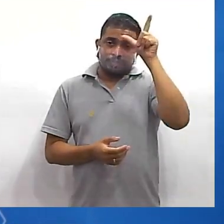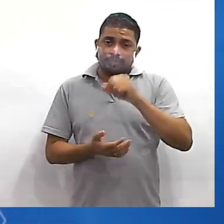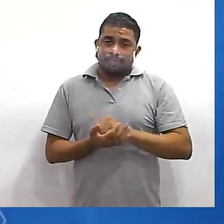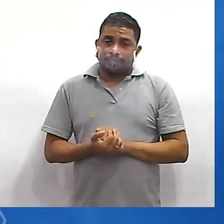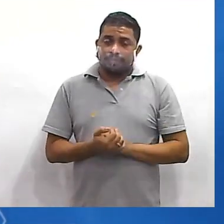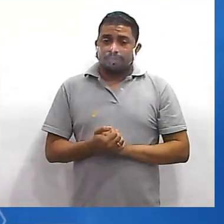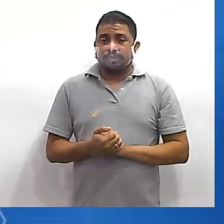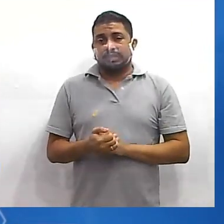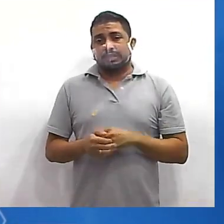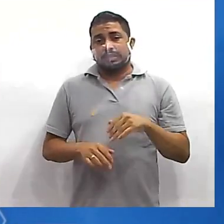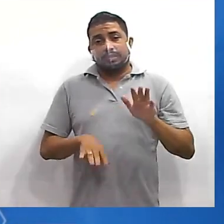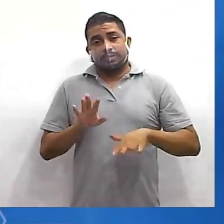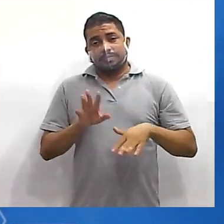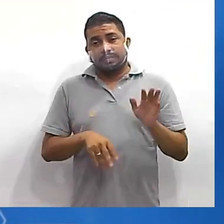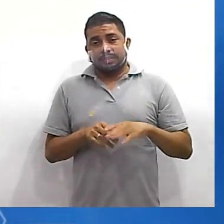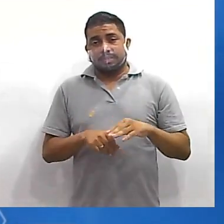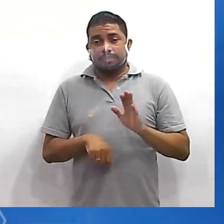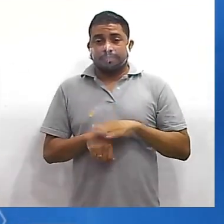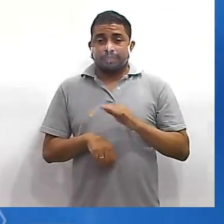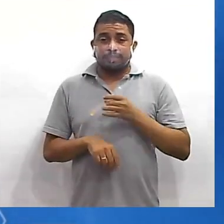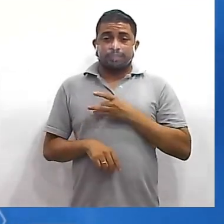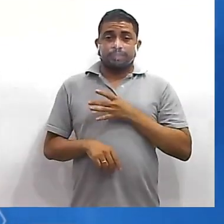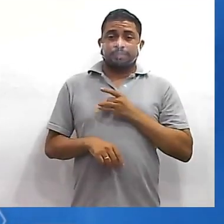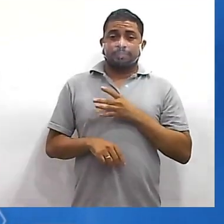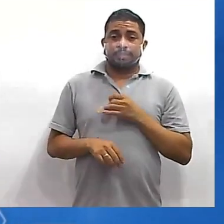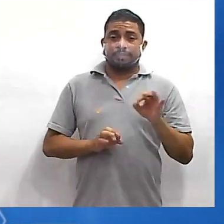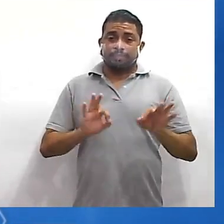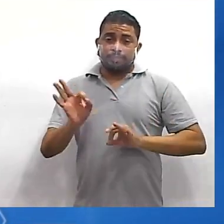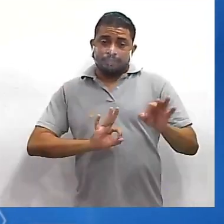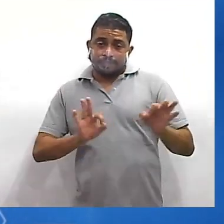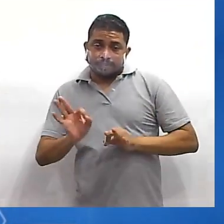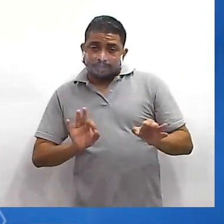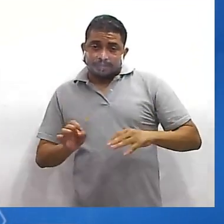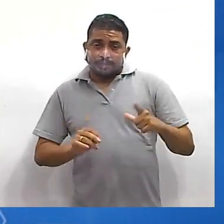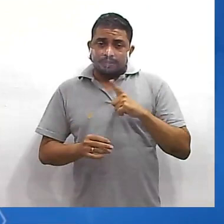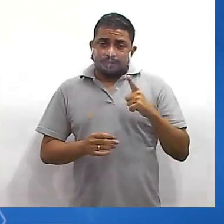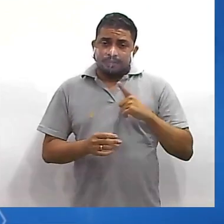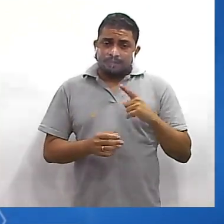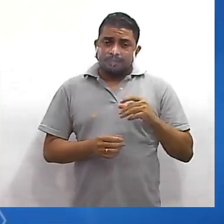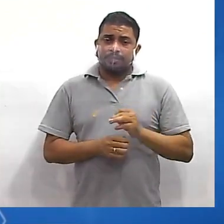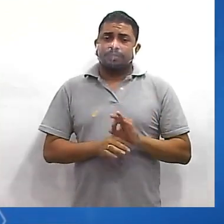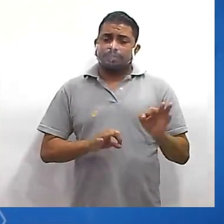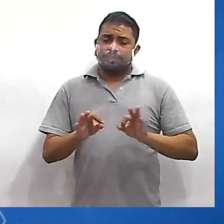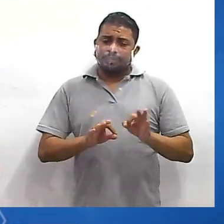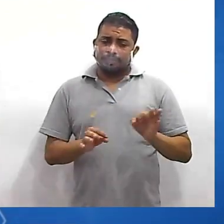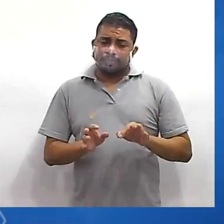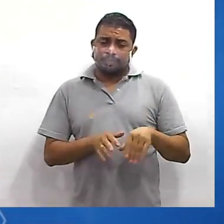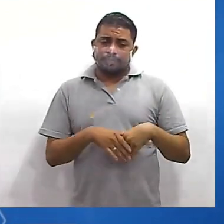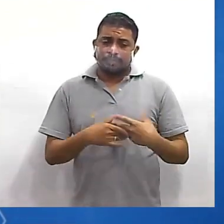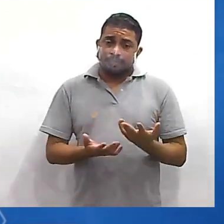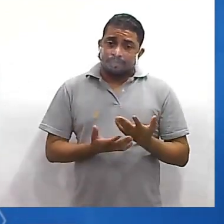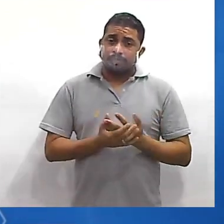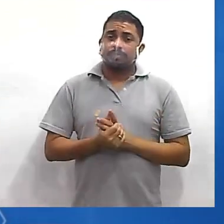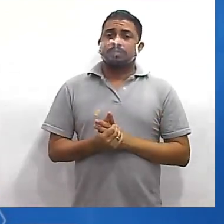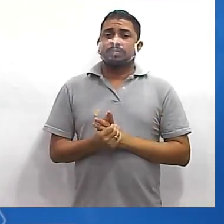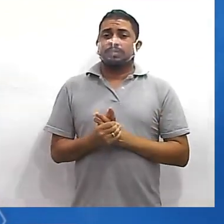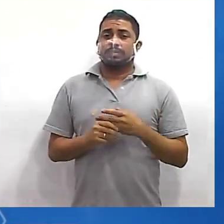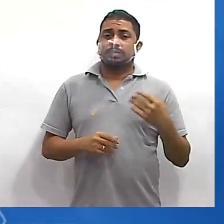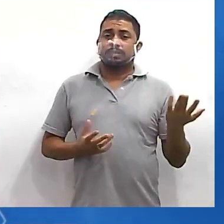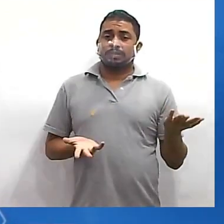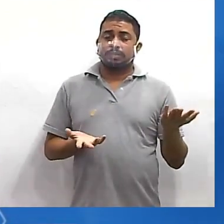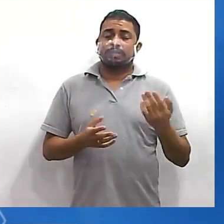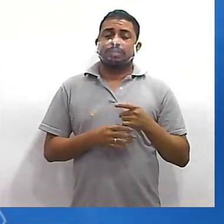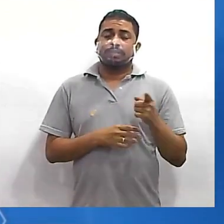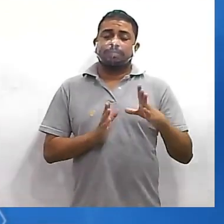de talvez ser a mais temida, né, pelas organizações, existem organizações ou situações em que